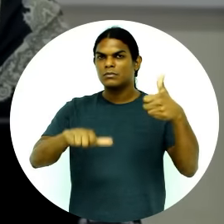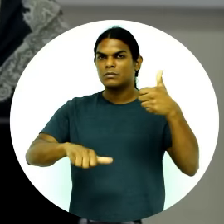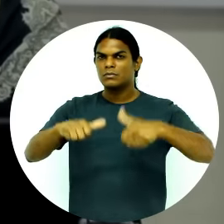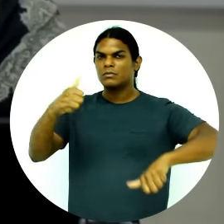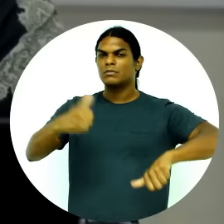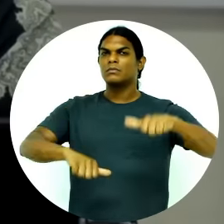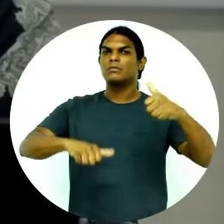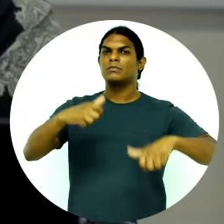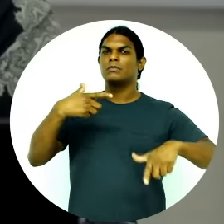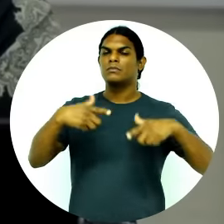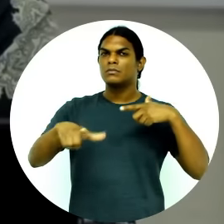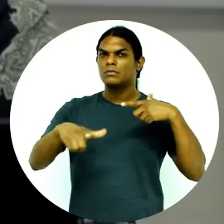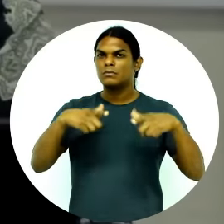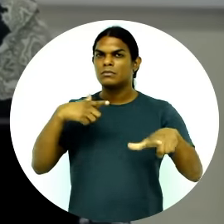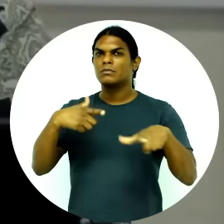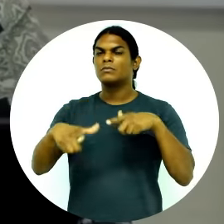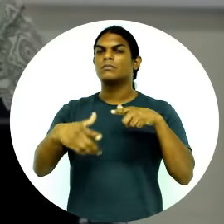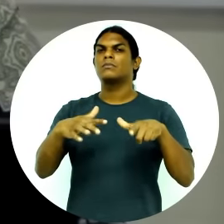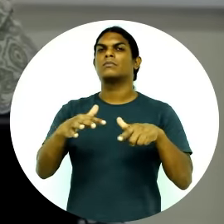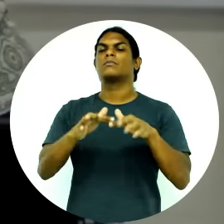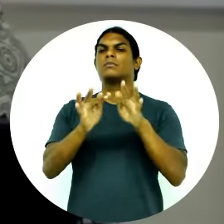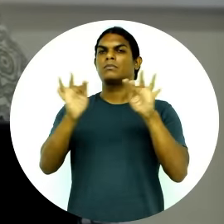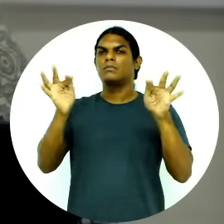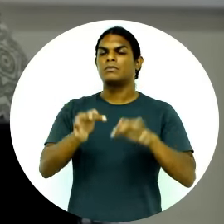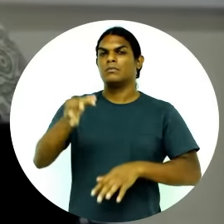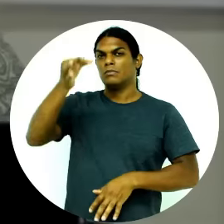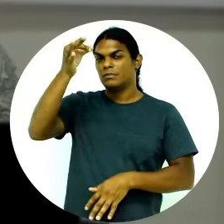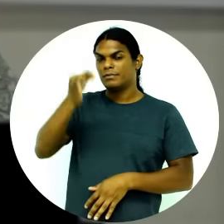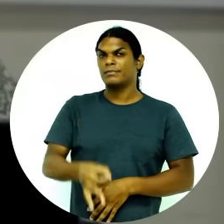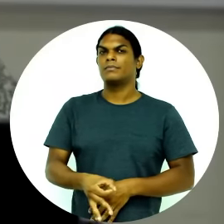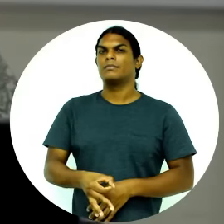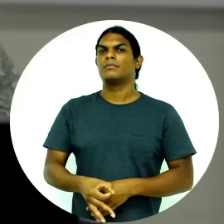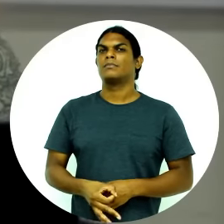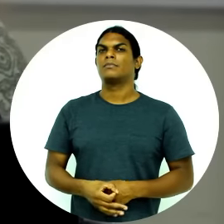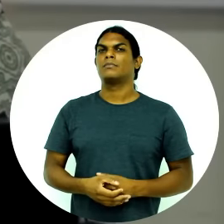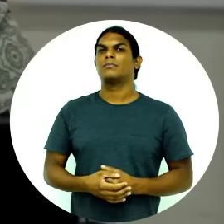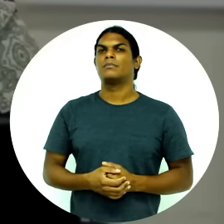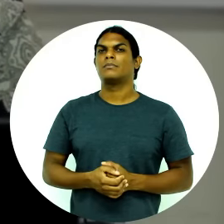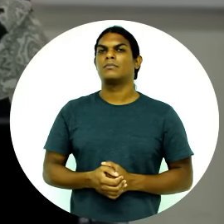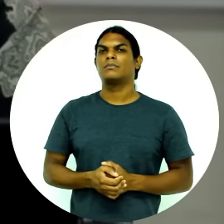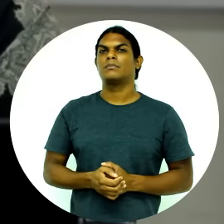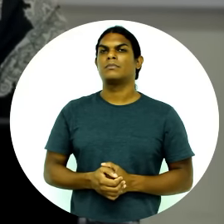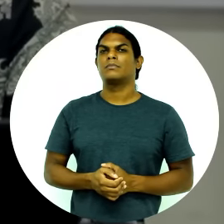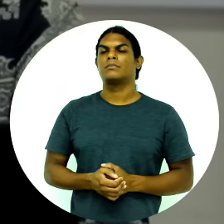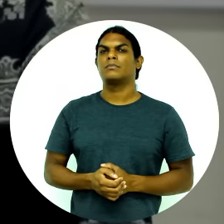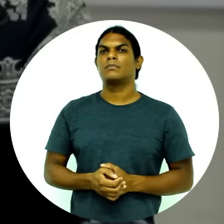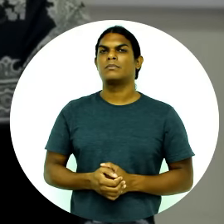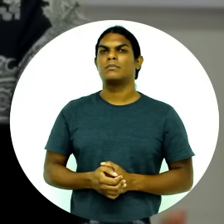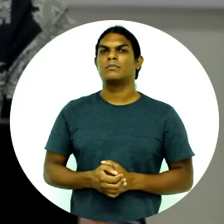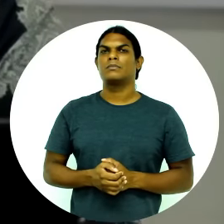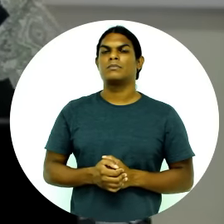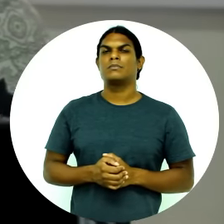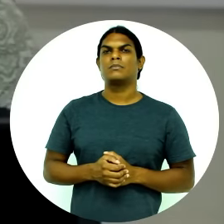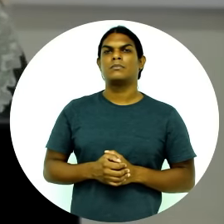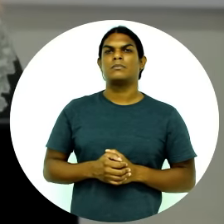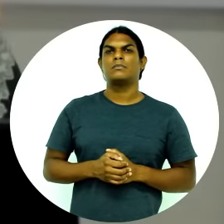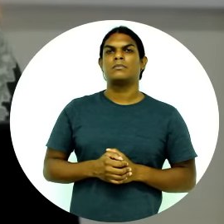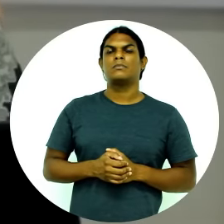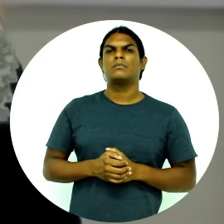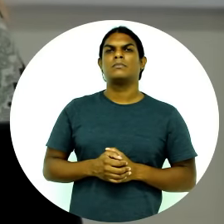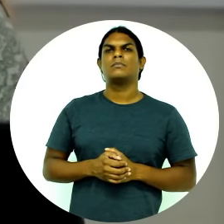particular. Sendo assim, o avaliador precisa ter a capacidade de retratar a